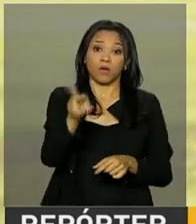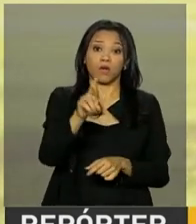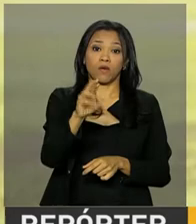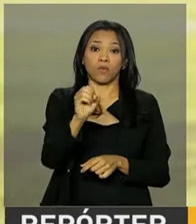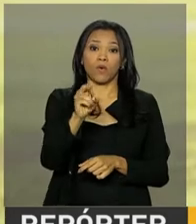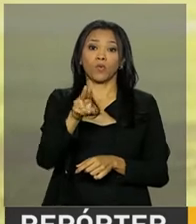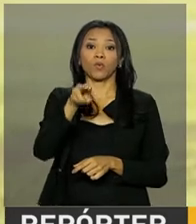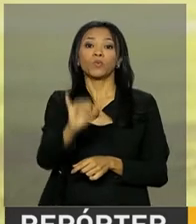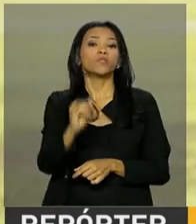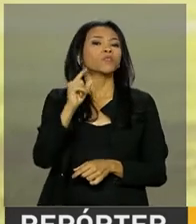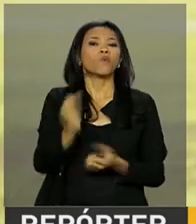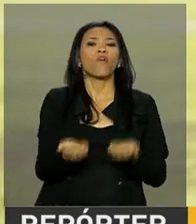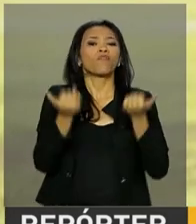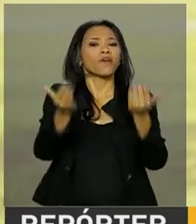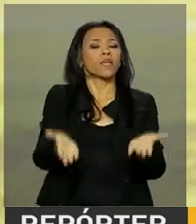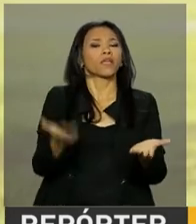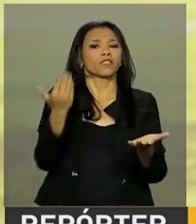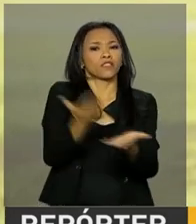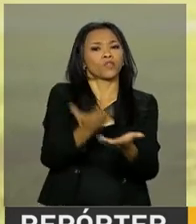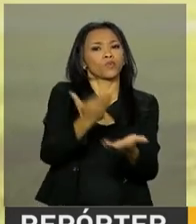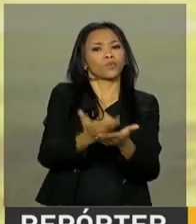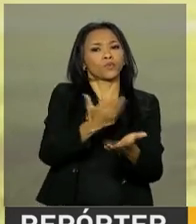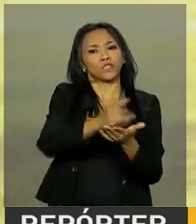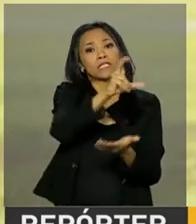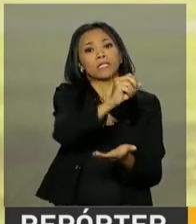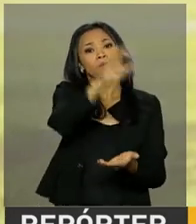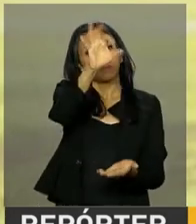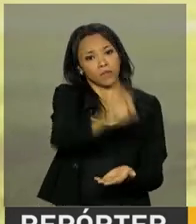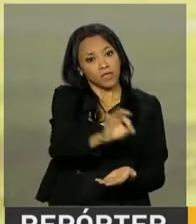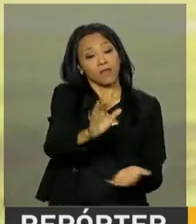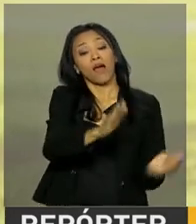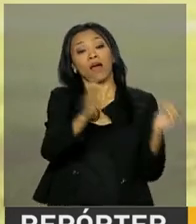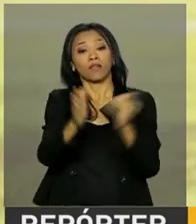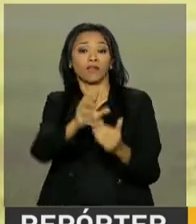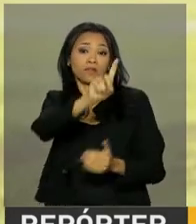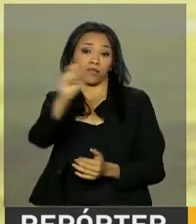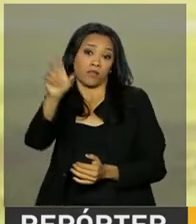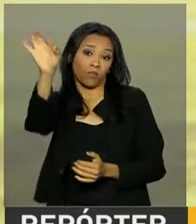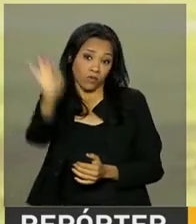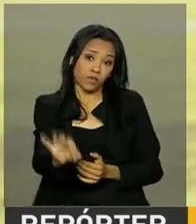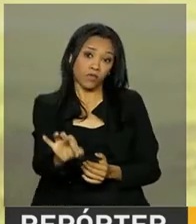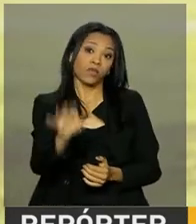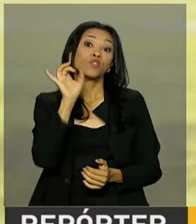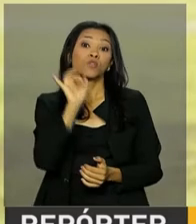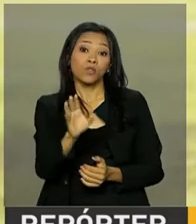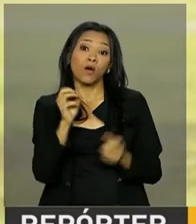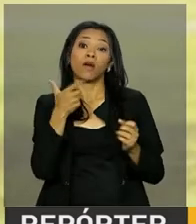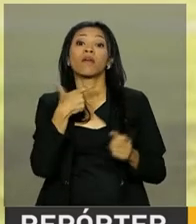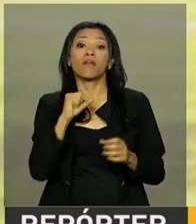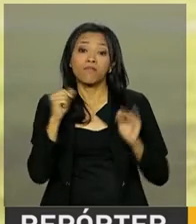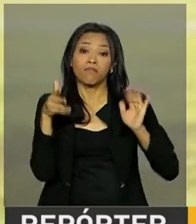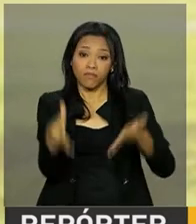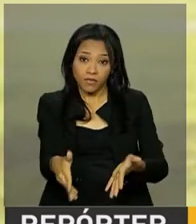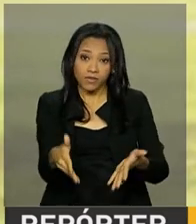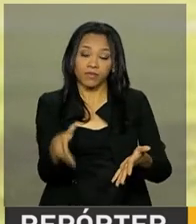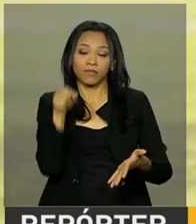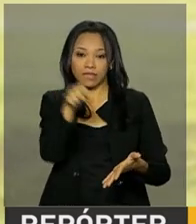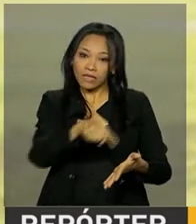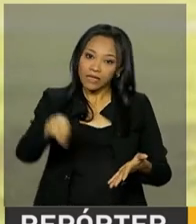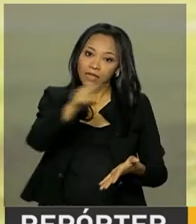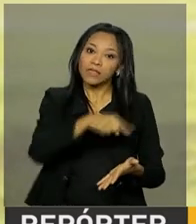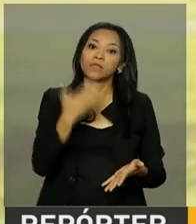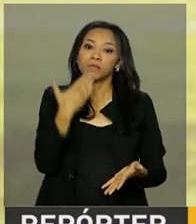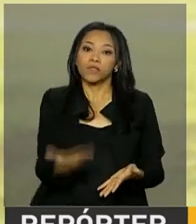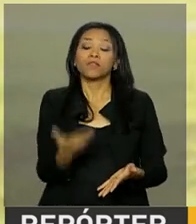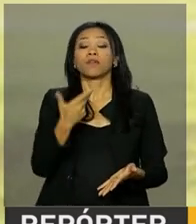de estudos em instituições particulares de ensino superior e só pode participar do processo seletivo